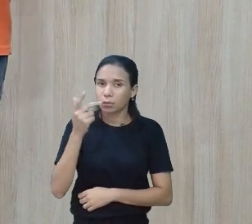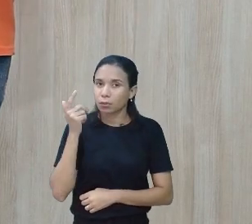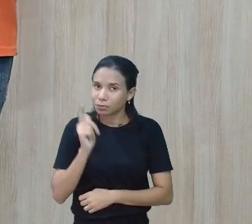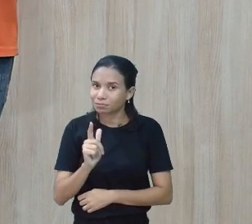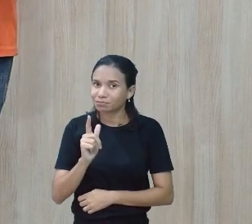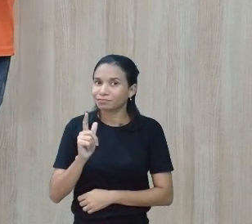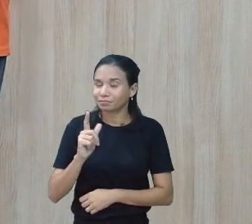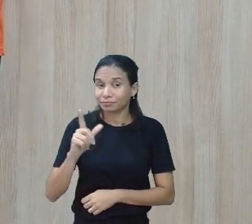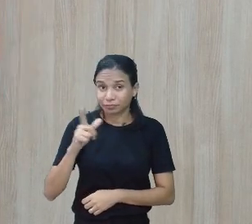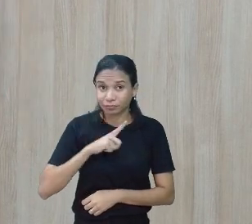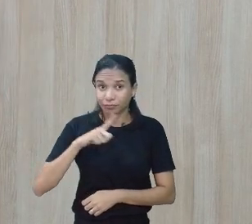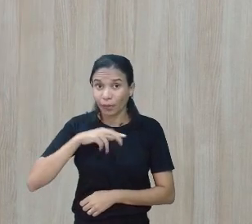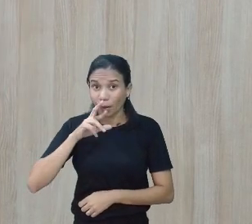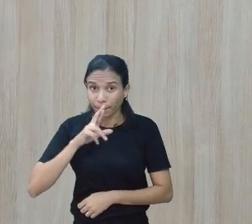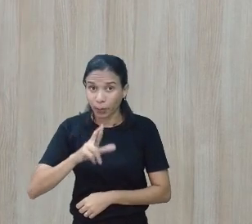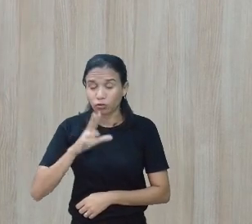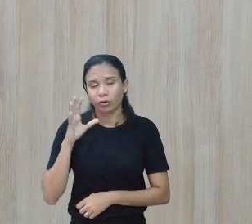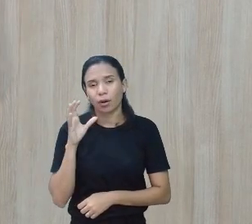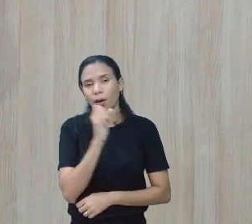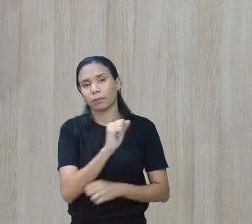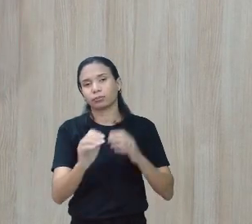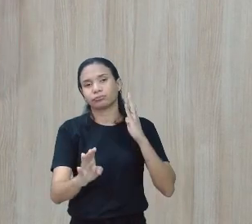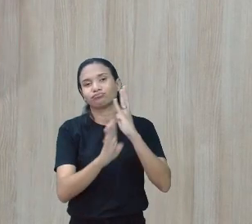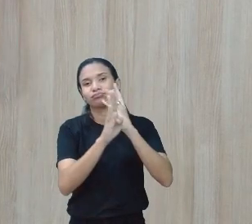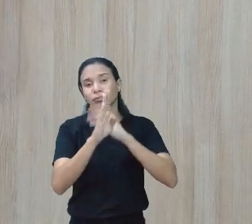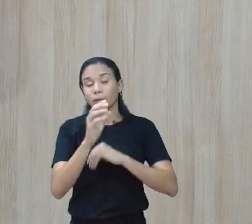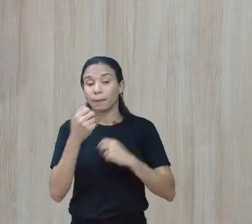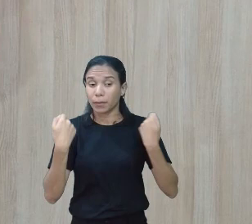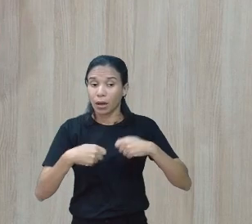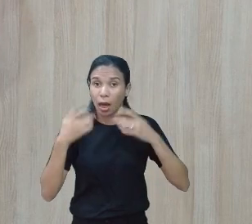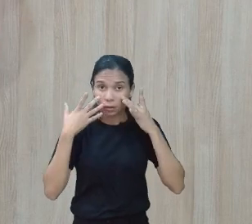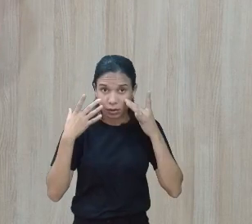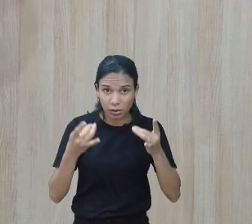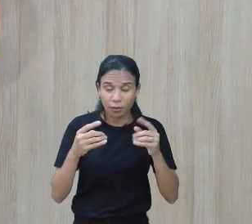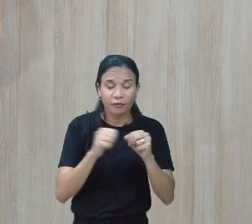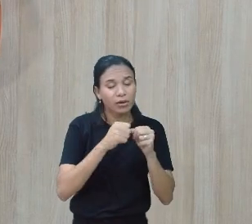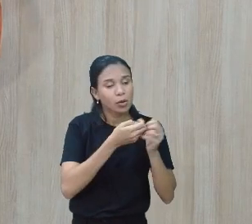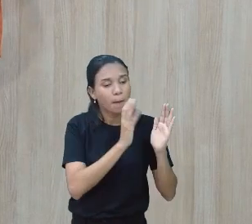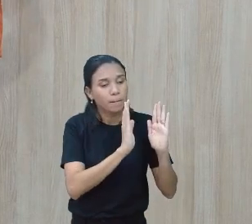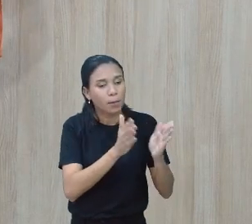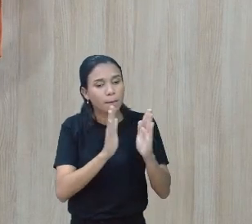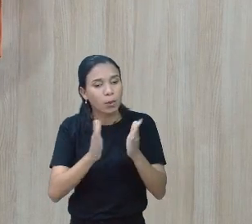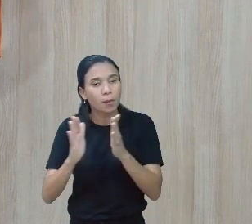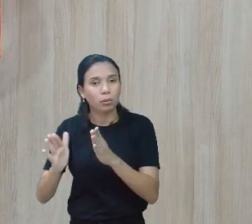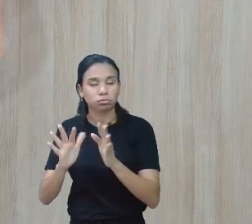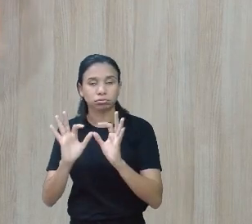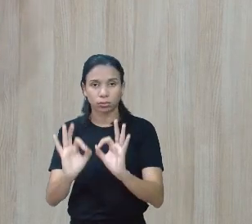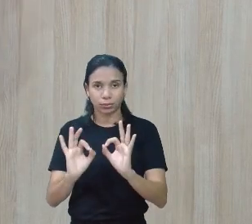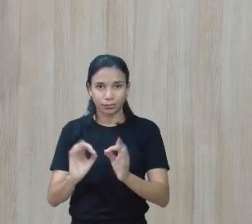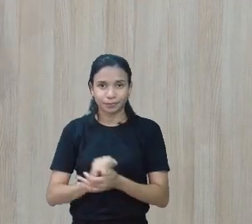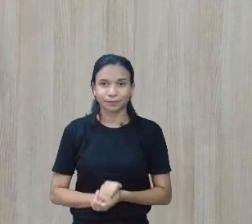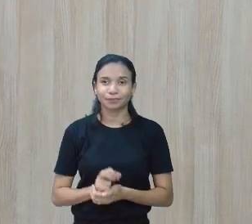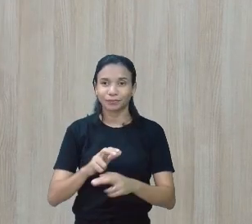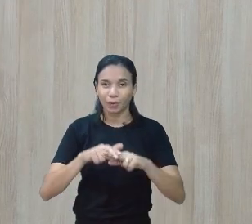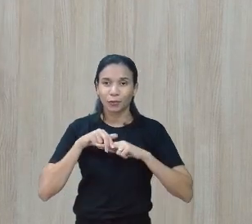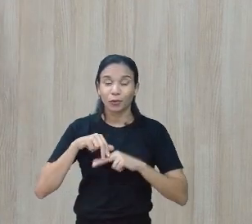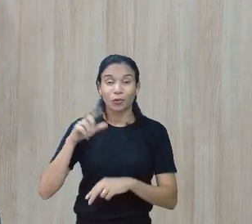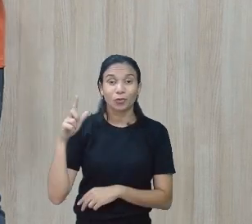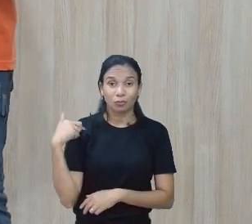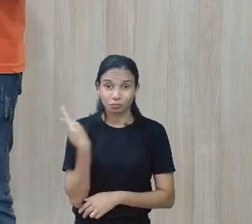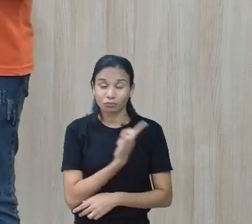vai encontrar a resposta correta se você tiver cuidado em fazer os cálculos de forma correta. E aí, só